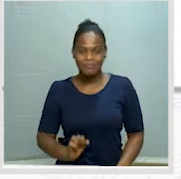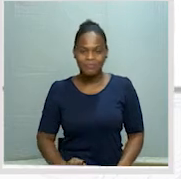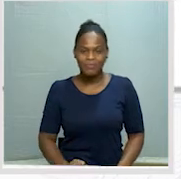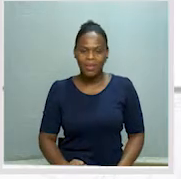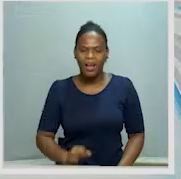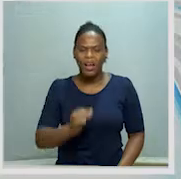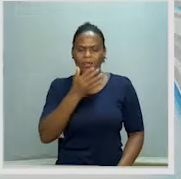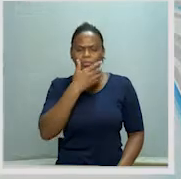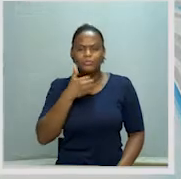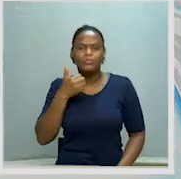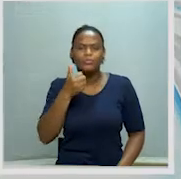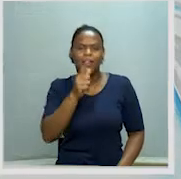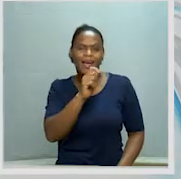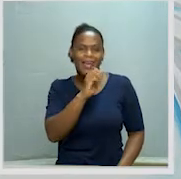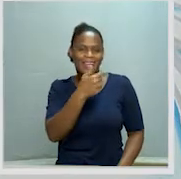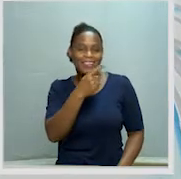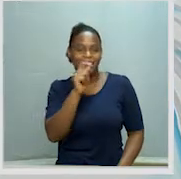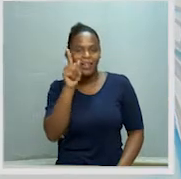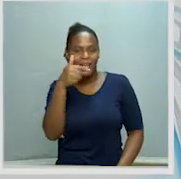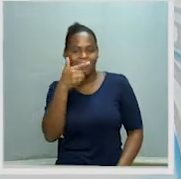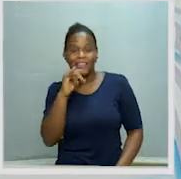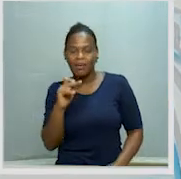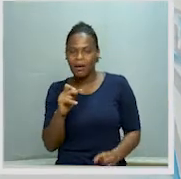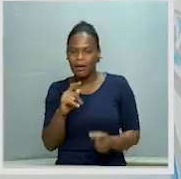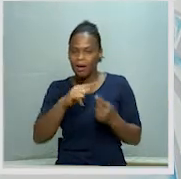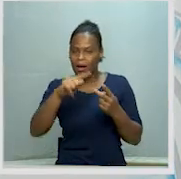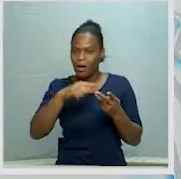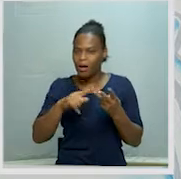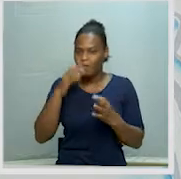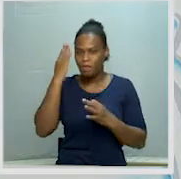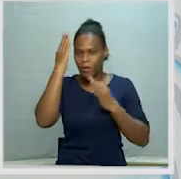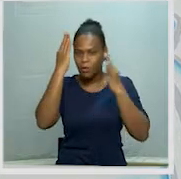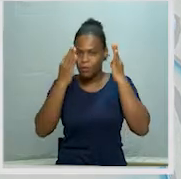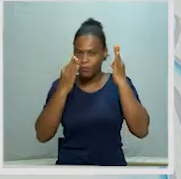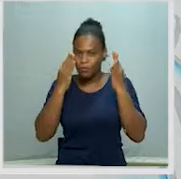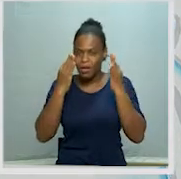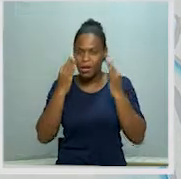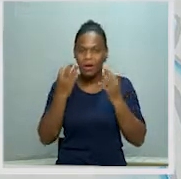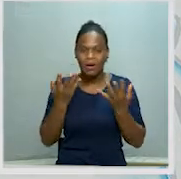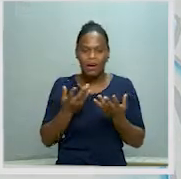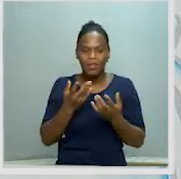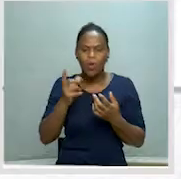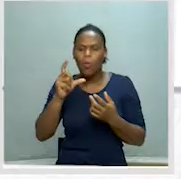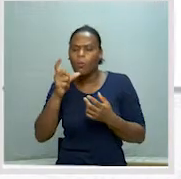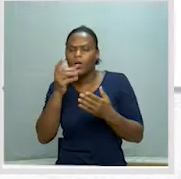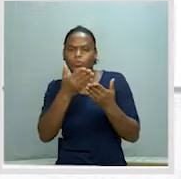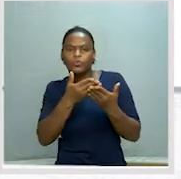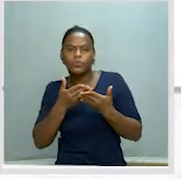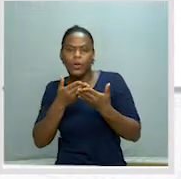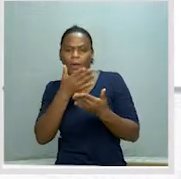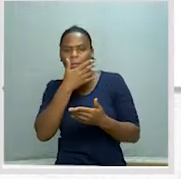A estética, enquanto ramo de filosofia, né, tem como o objeto de estudo